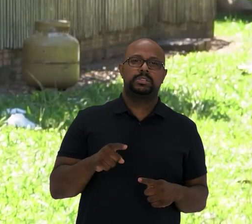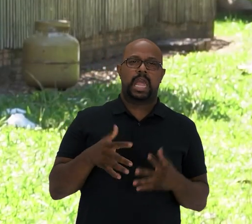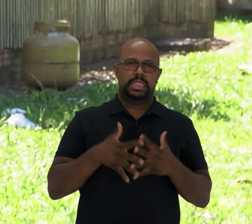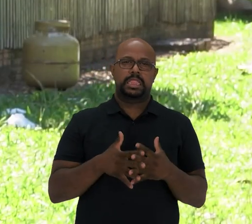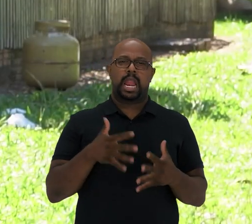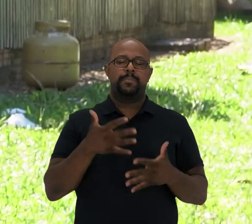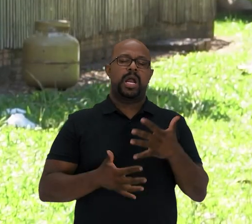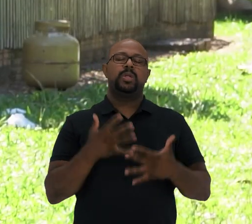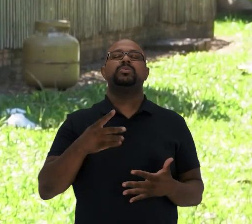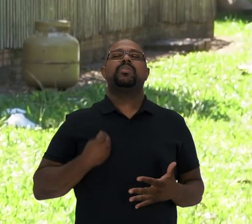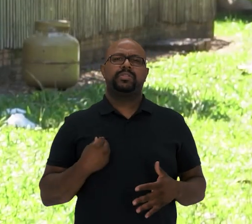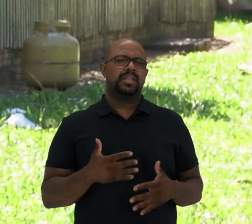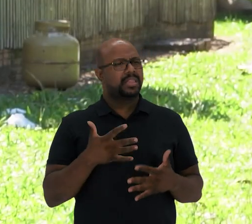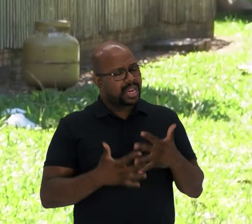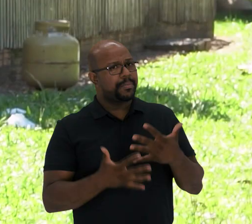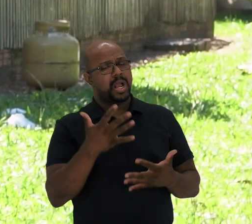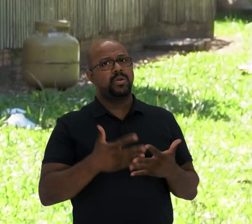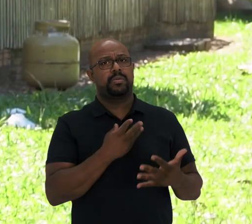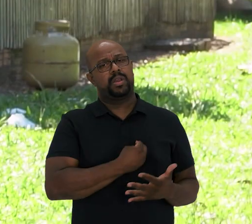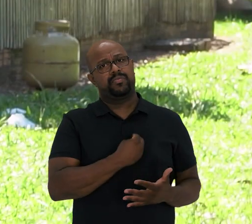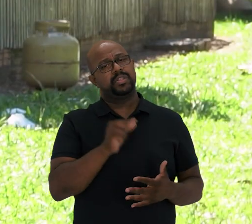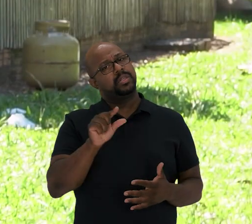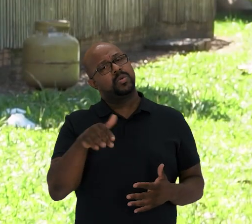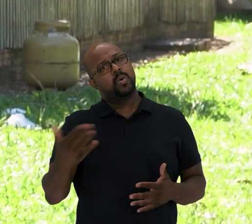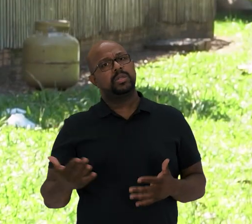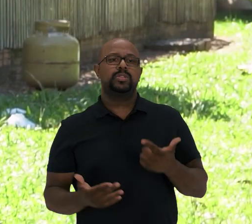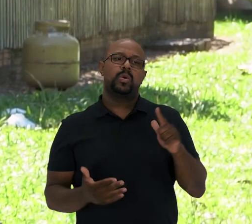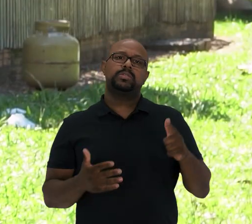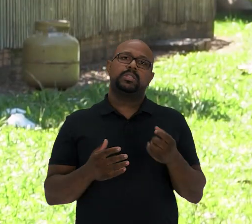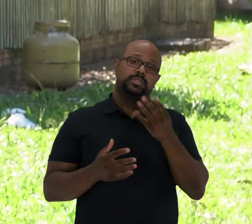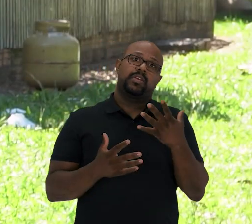ou lhe atrapalhou a vida? Atrapalhou um pouco num sentido e